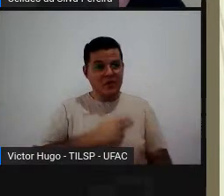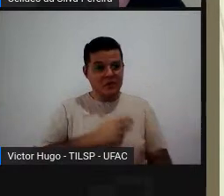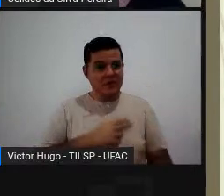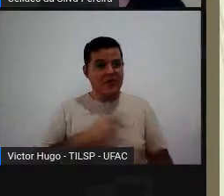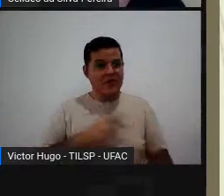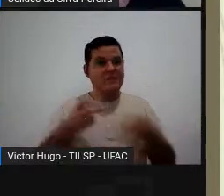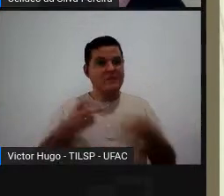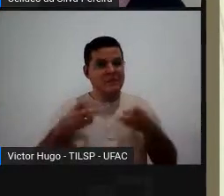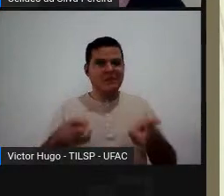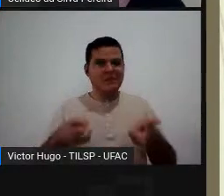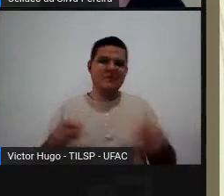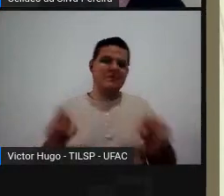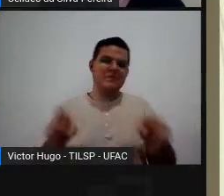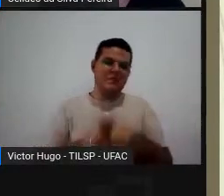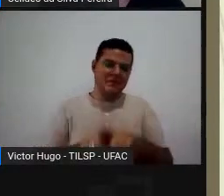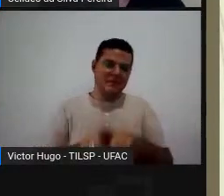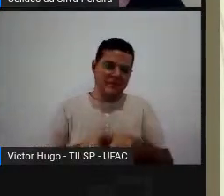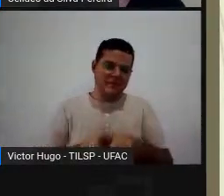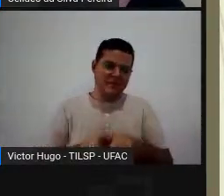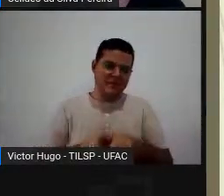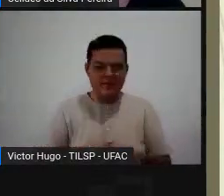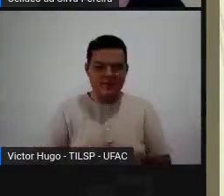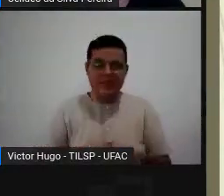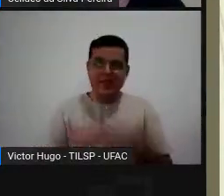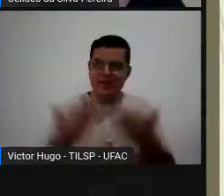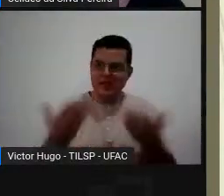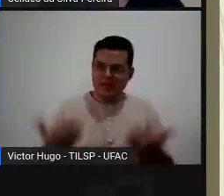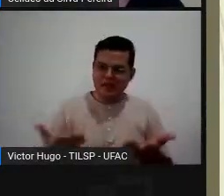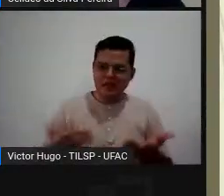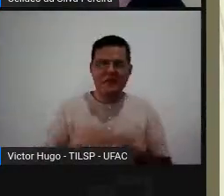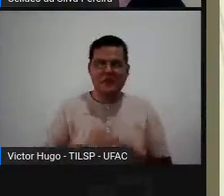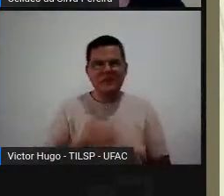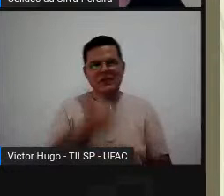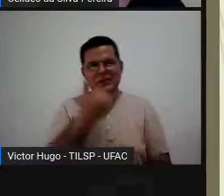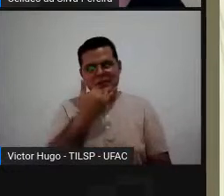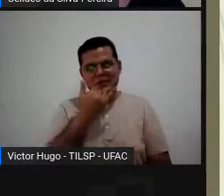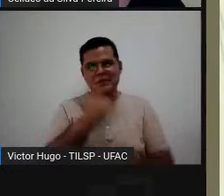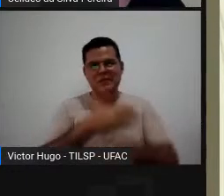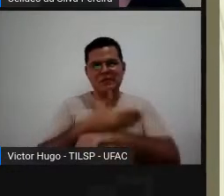era isso. Desculpa aí pela tomada